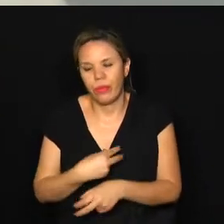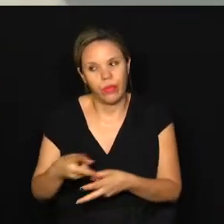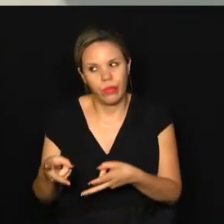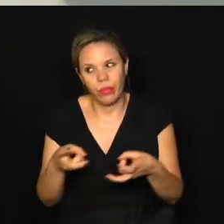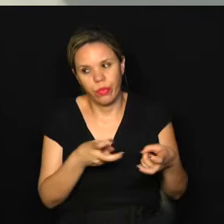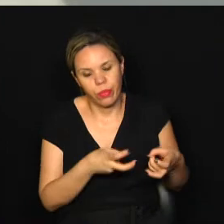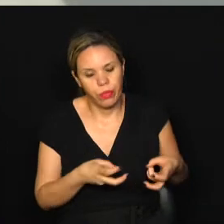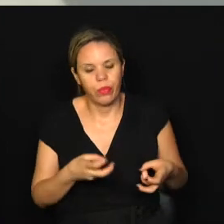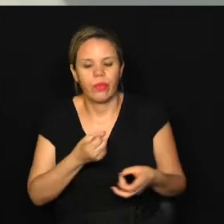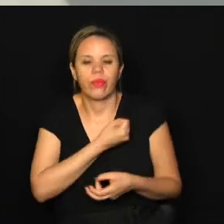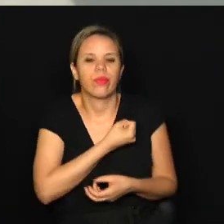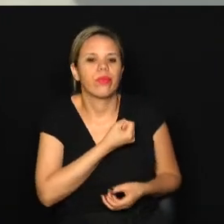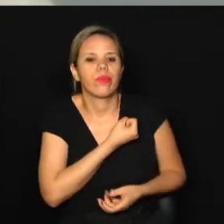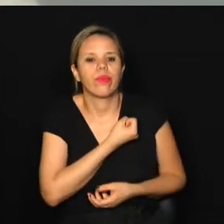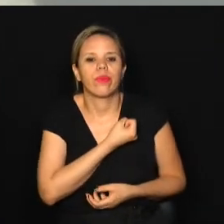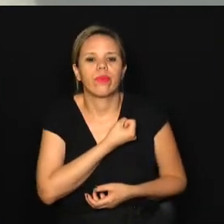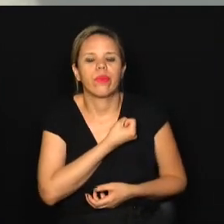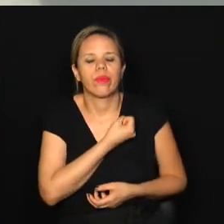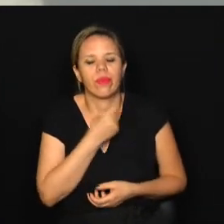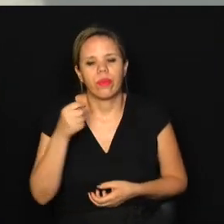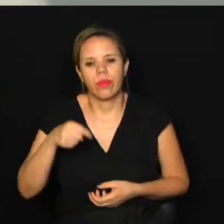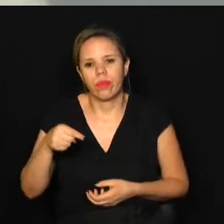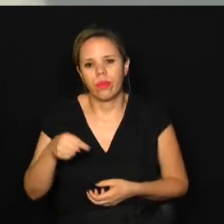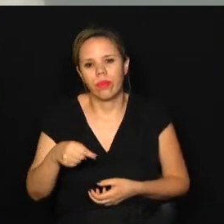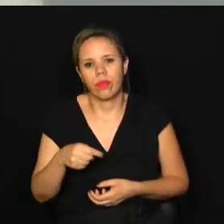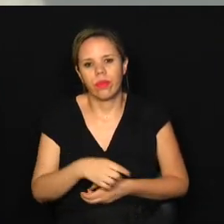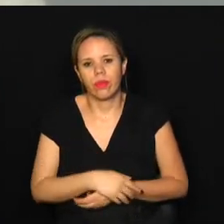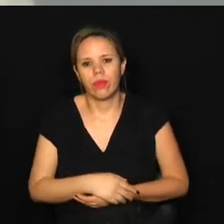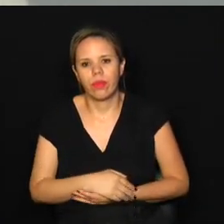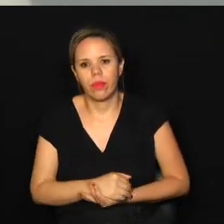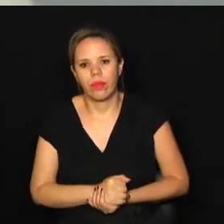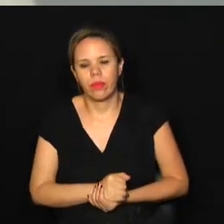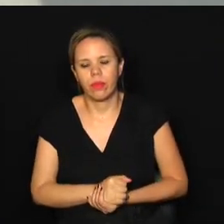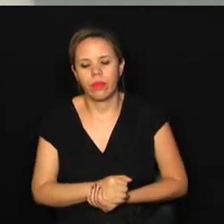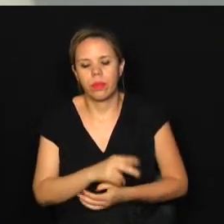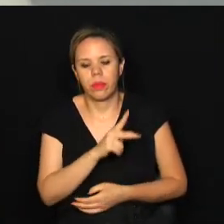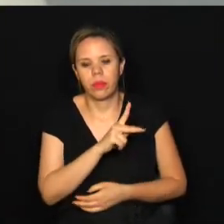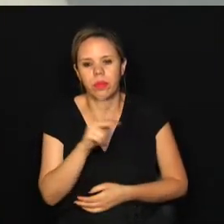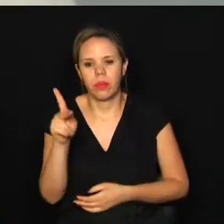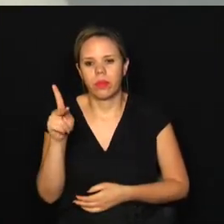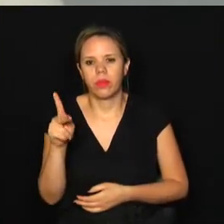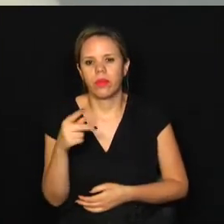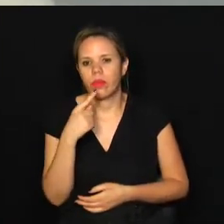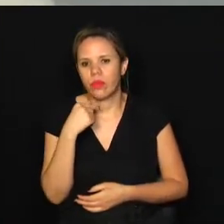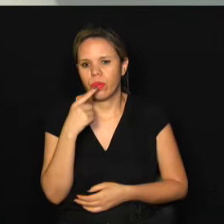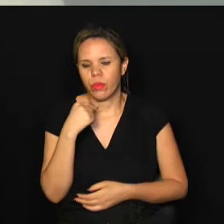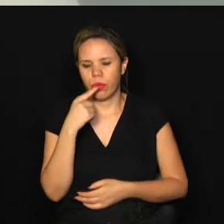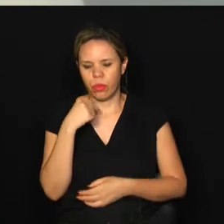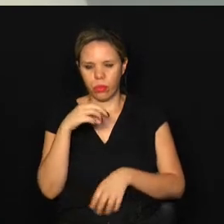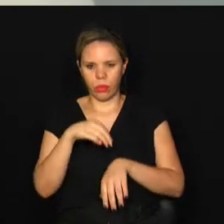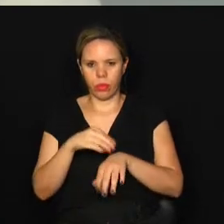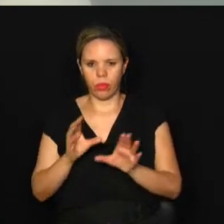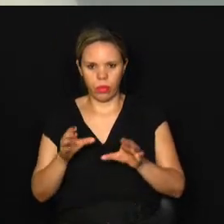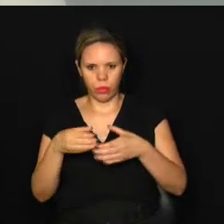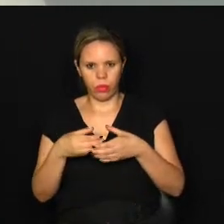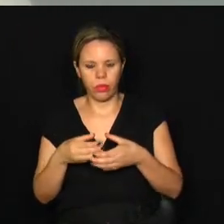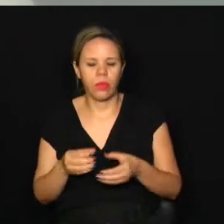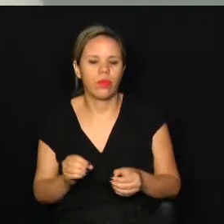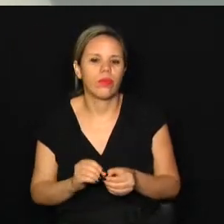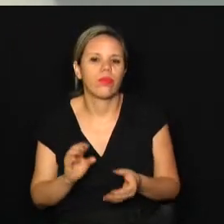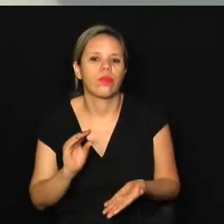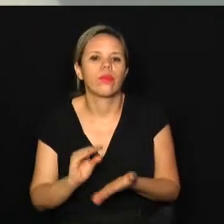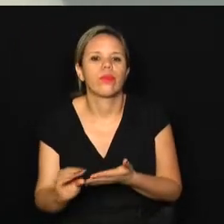pelos números. Então, eu aqui apenas, senhor presidente Gilberto Vermelho, como membro da Comissão de Finanças e